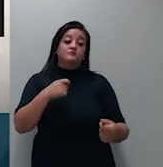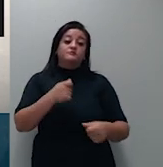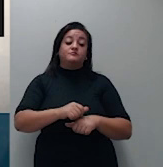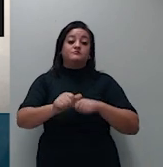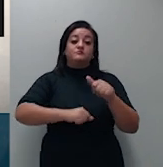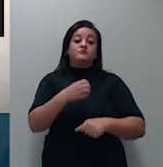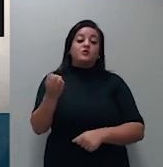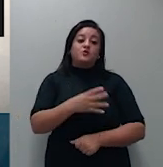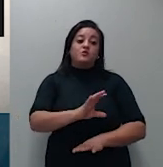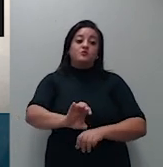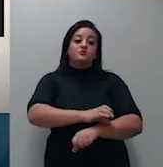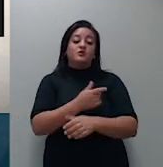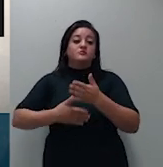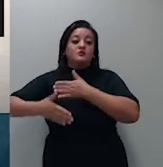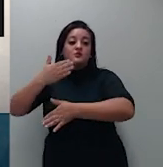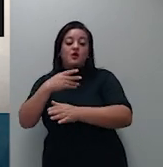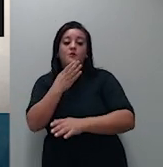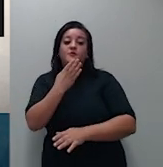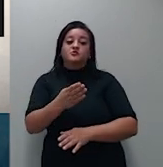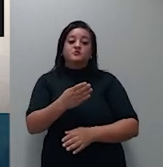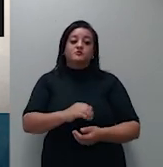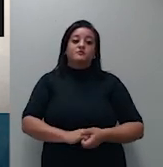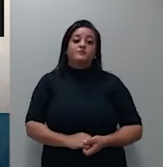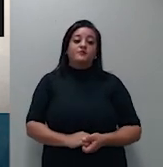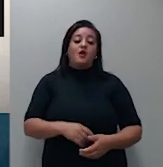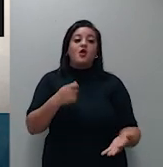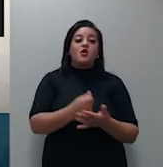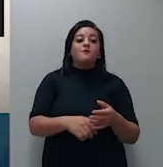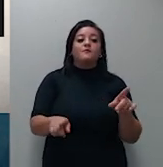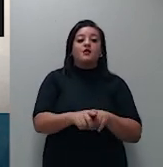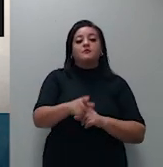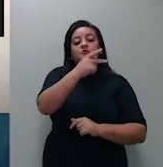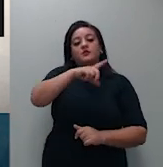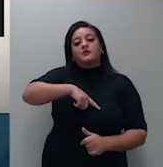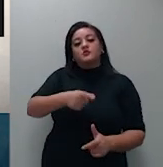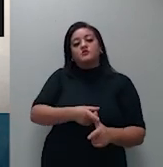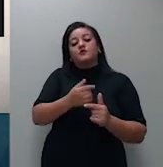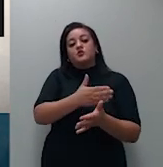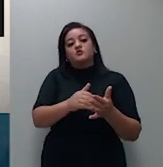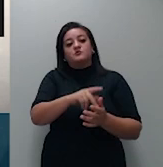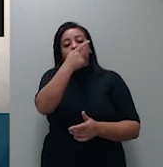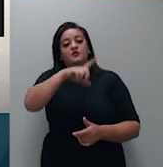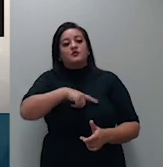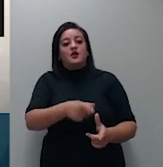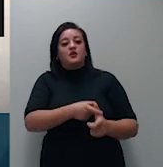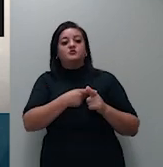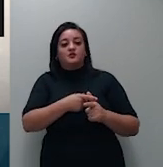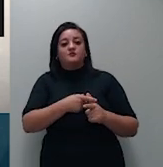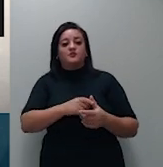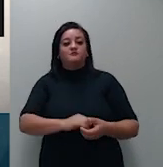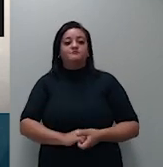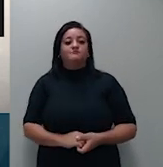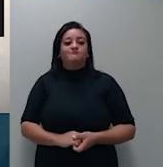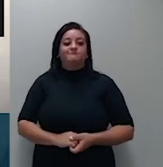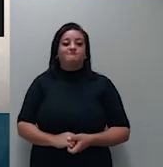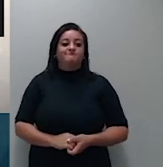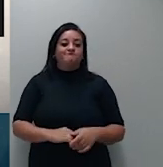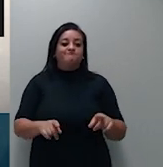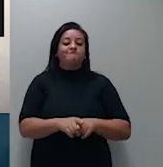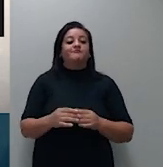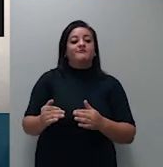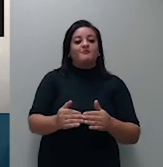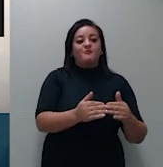recuperação implica novação dos créditos anteriores ao pedido e obriga o devedor e todos os credores da LG